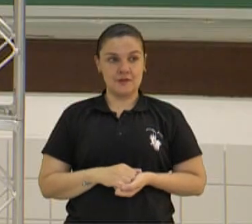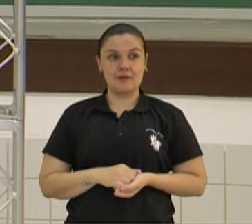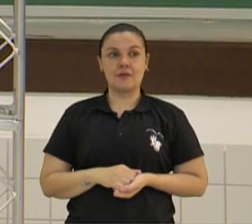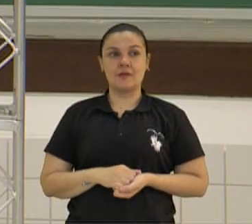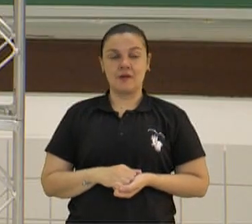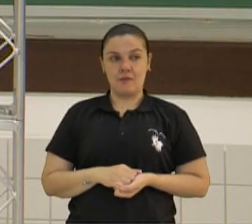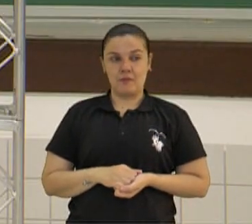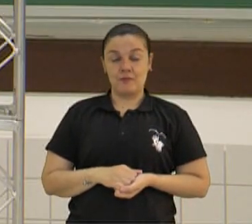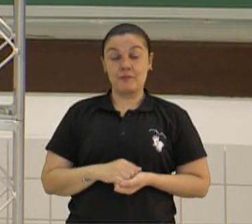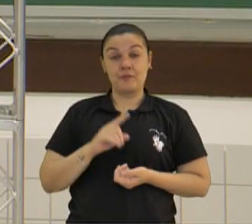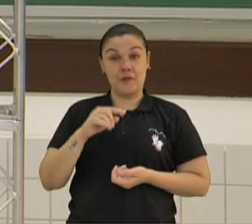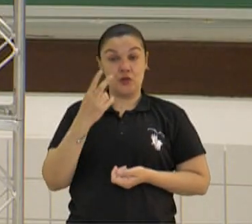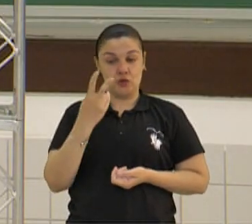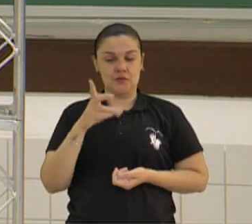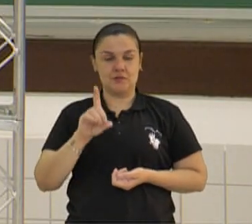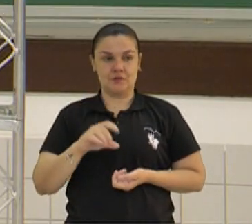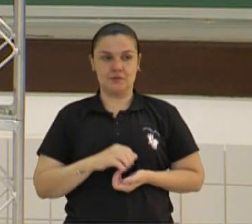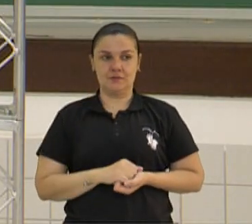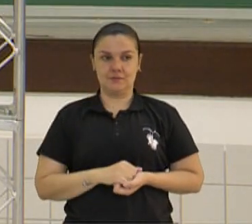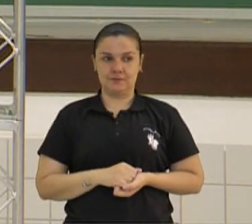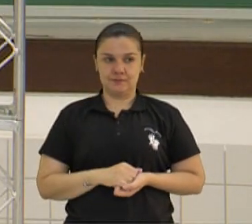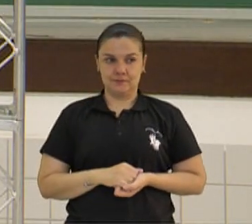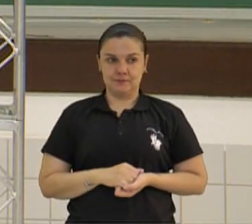distância, pessoal, eu tenho 2D.